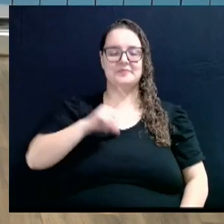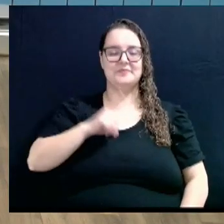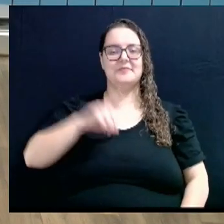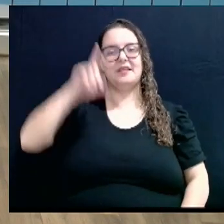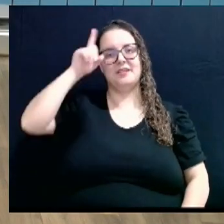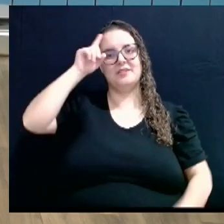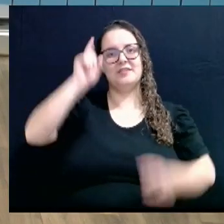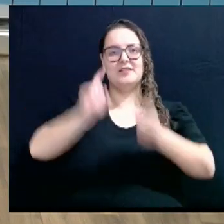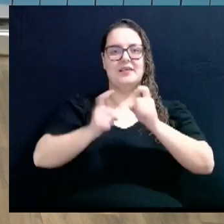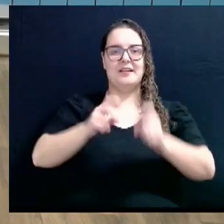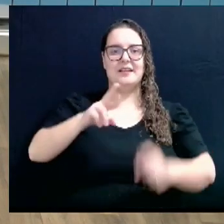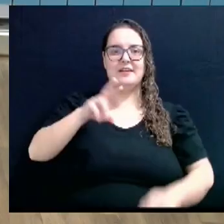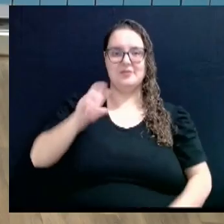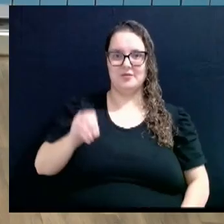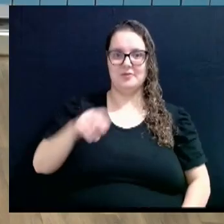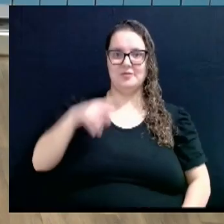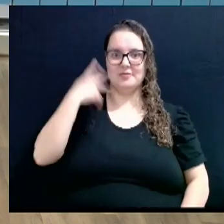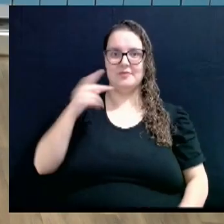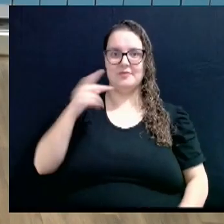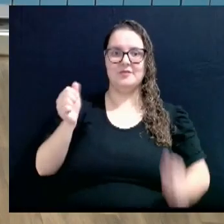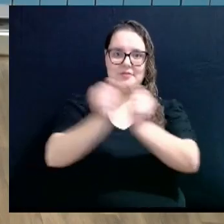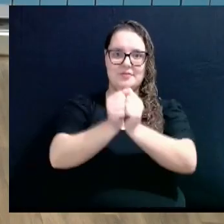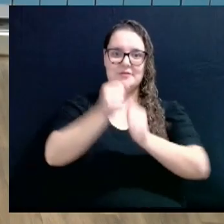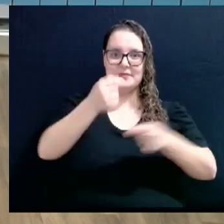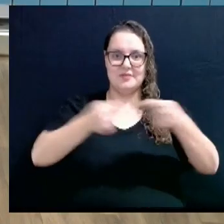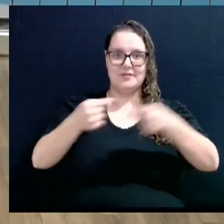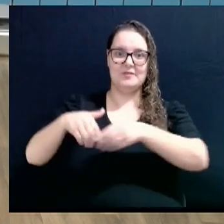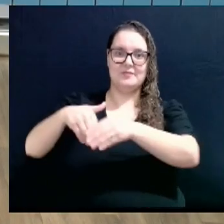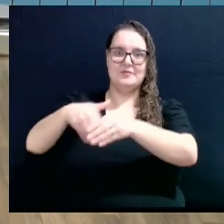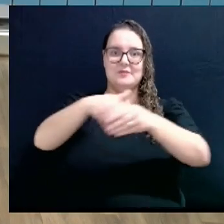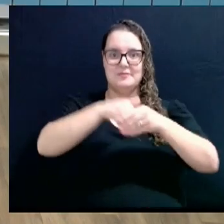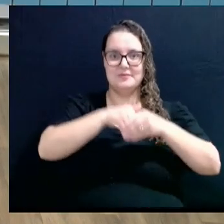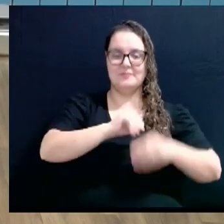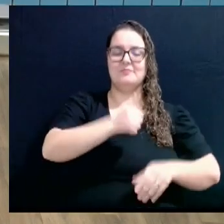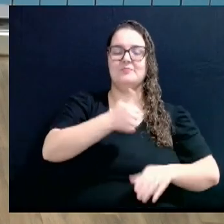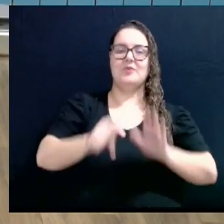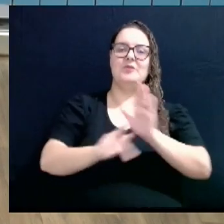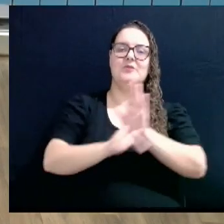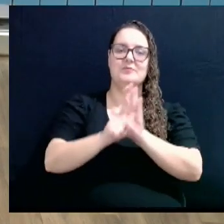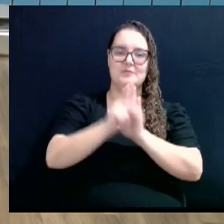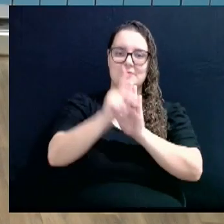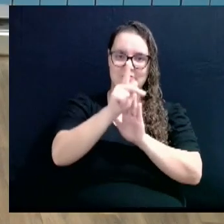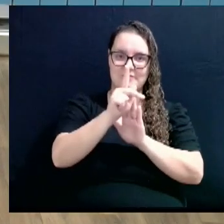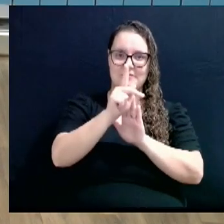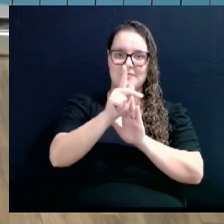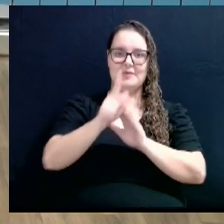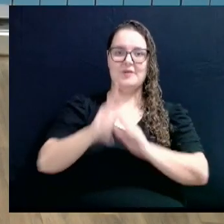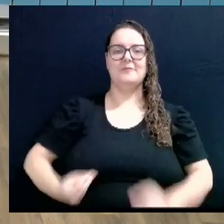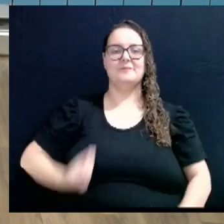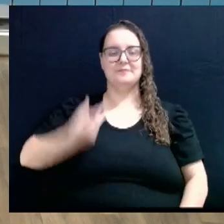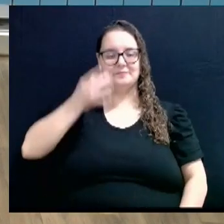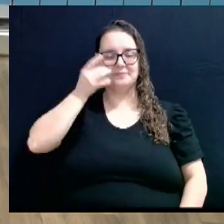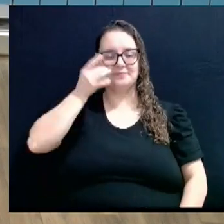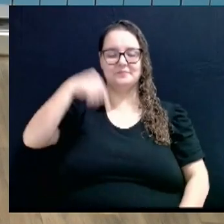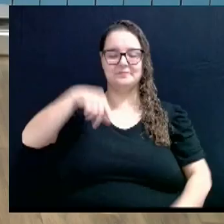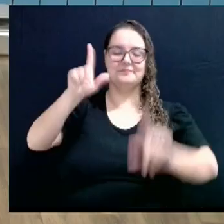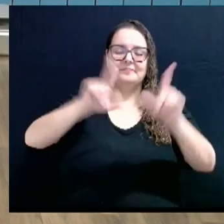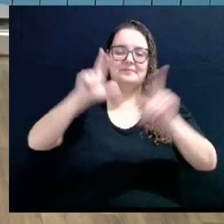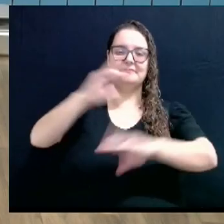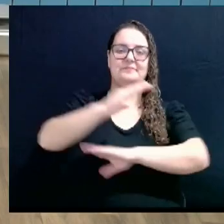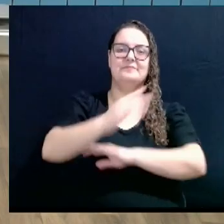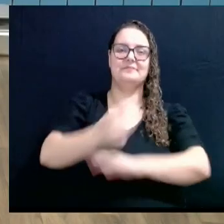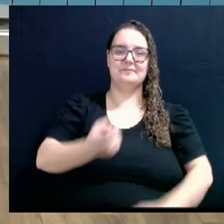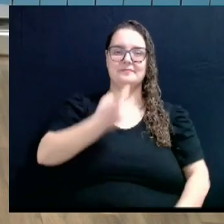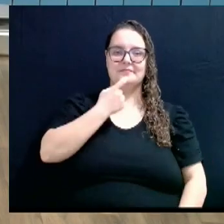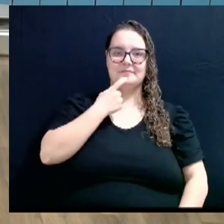Os vereadores se reúnem para discutir e votar 11 projetos com transmissão ao vivo aqui da TV Câmara Campinas, a partir